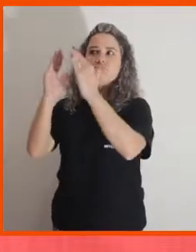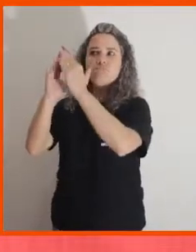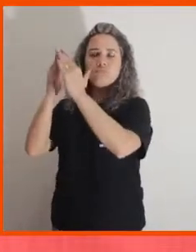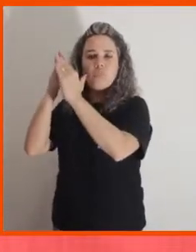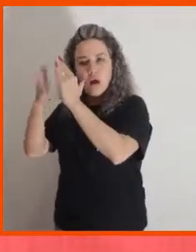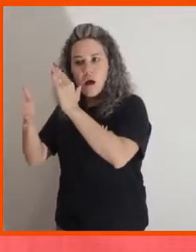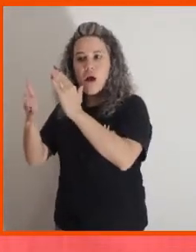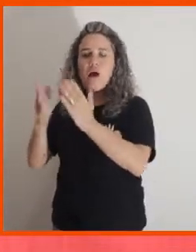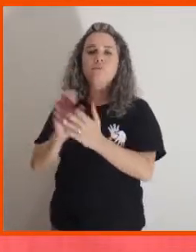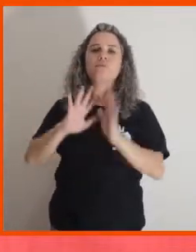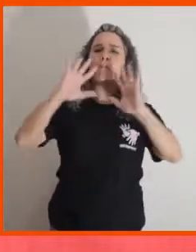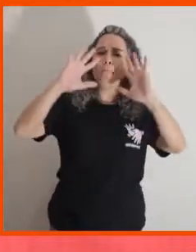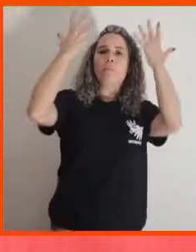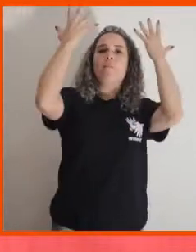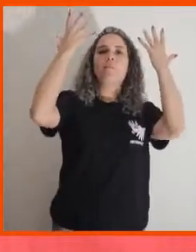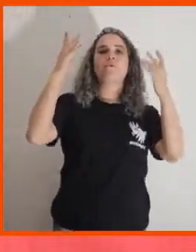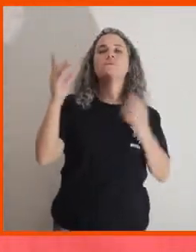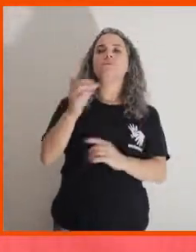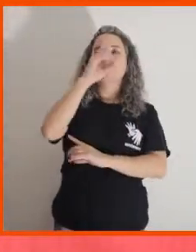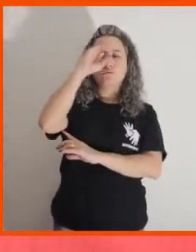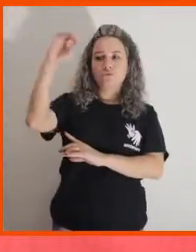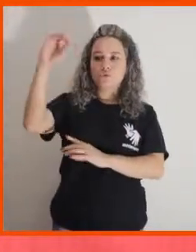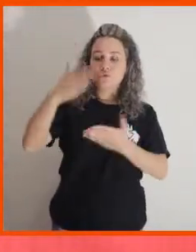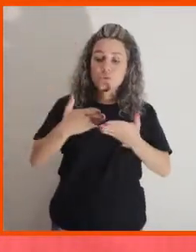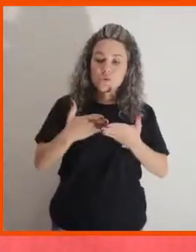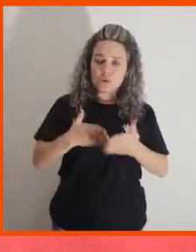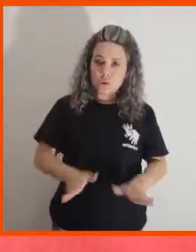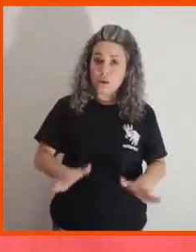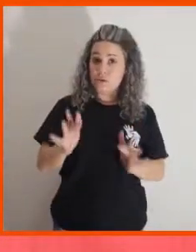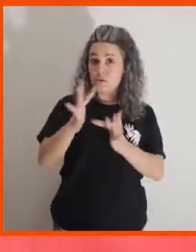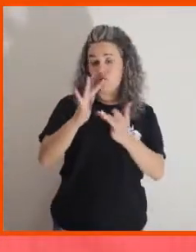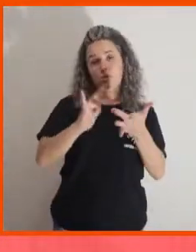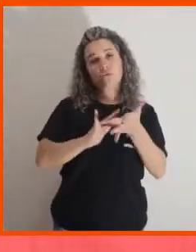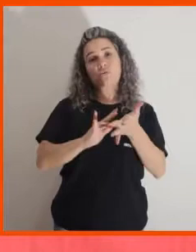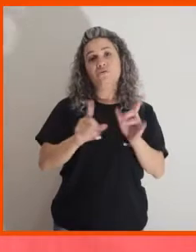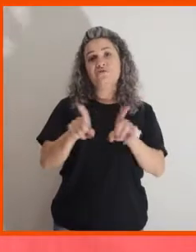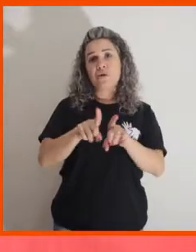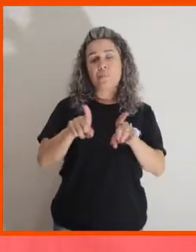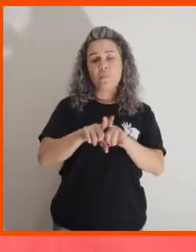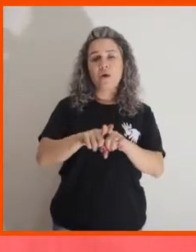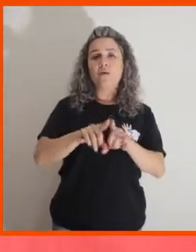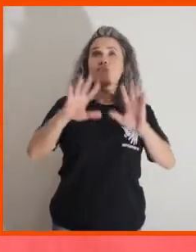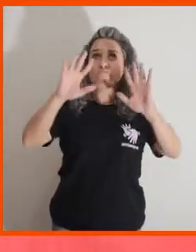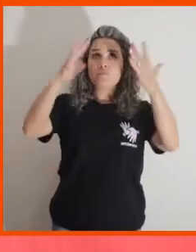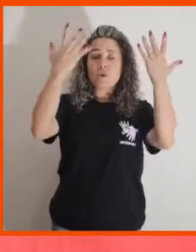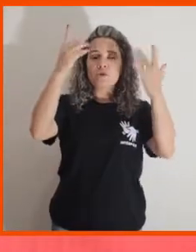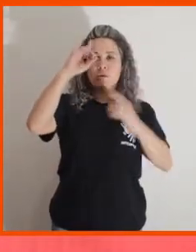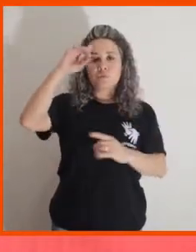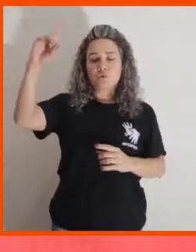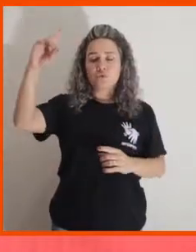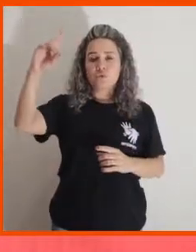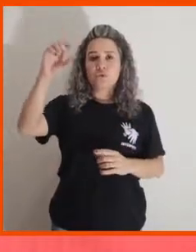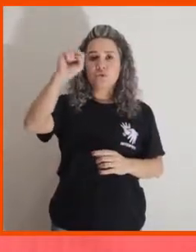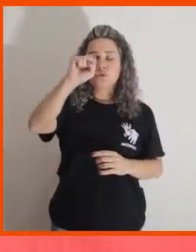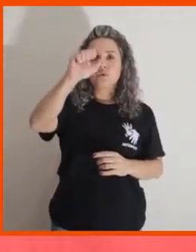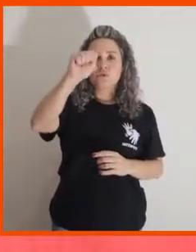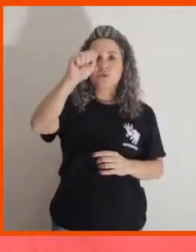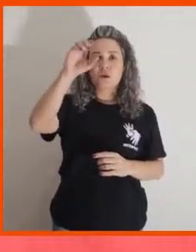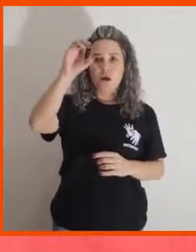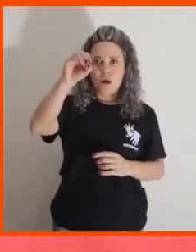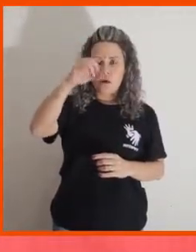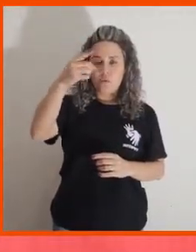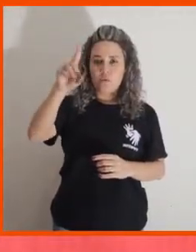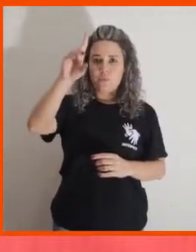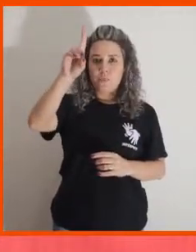Jesus. Até hoje tem a Folia de Reis. E também nós comemoramos o dia de São Domingos, em agosto. Vai